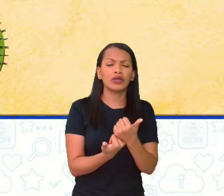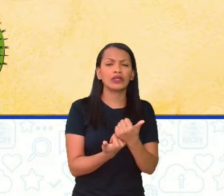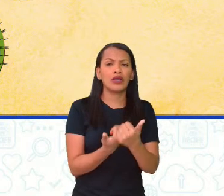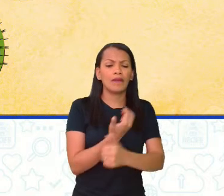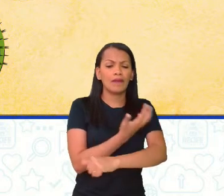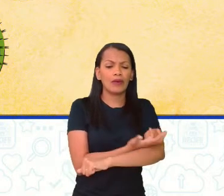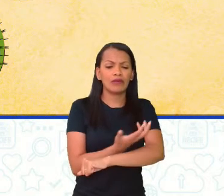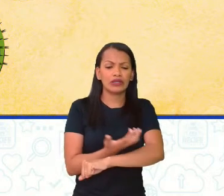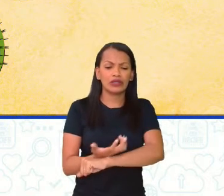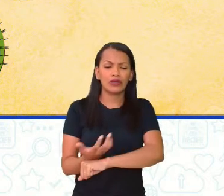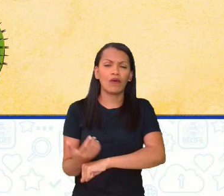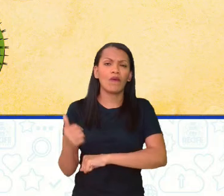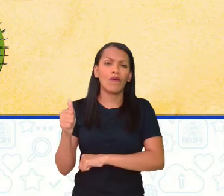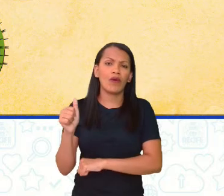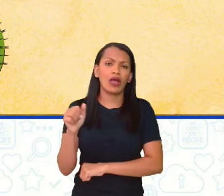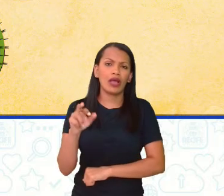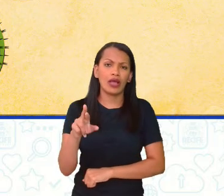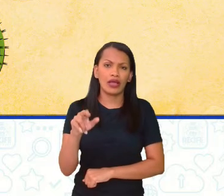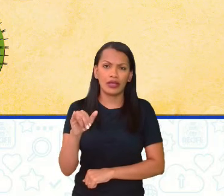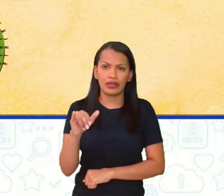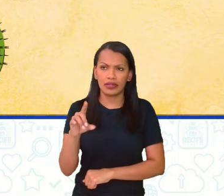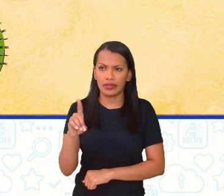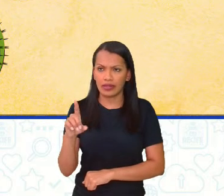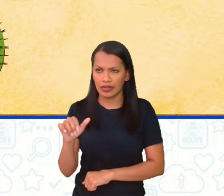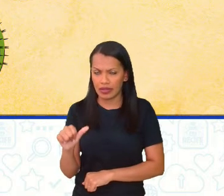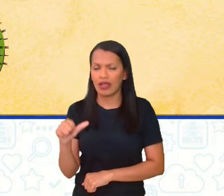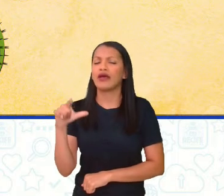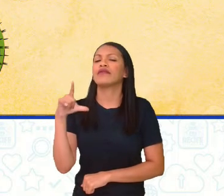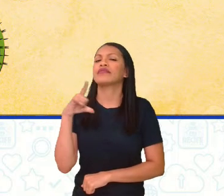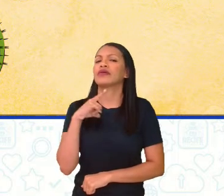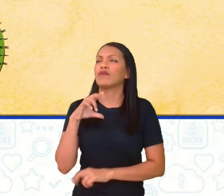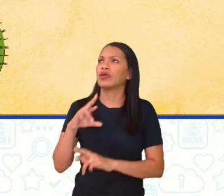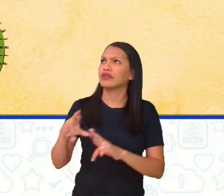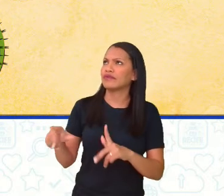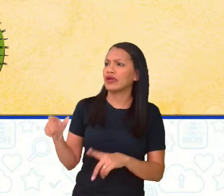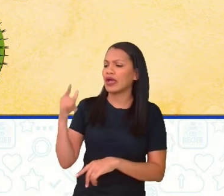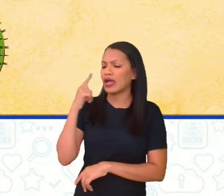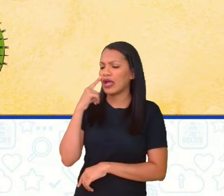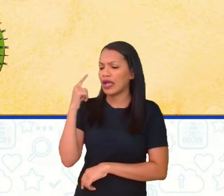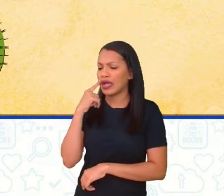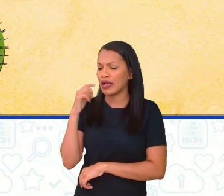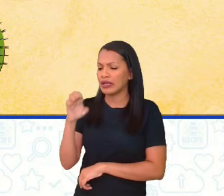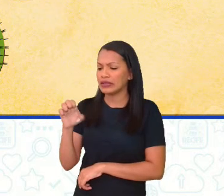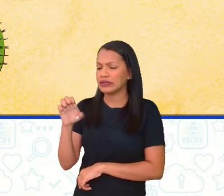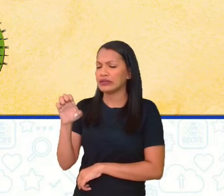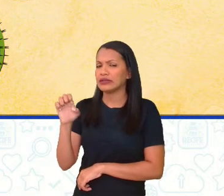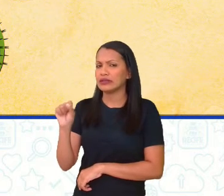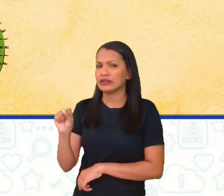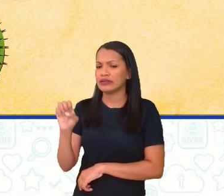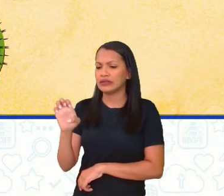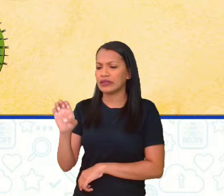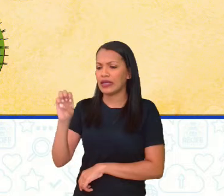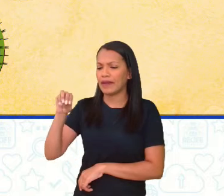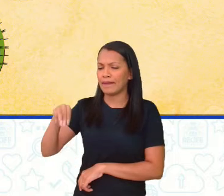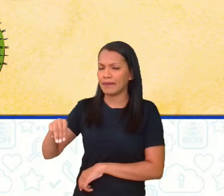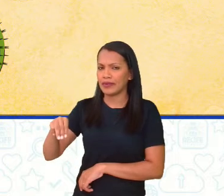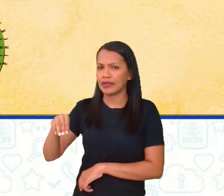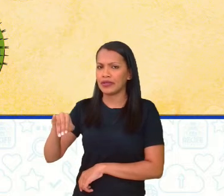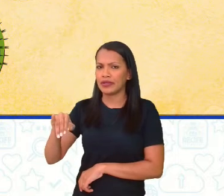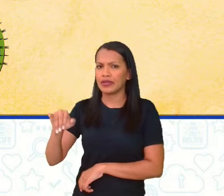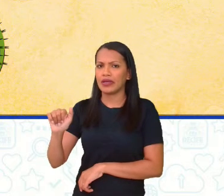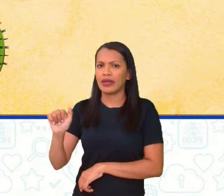E aí tem essa diferença, né, professor Gilson? Uhum. Que, porque o sertão a gente não diz que é um deserto,